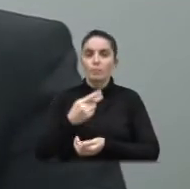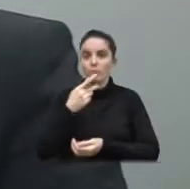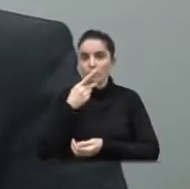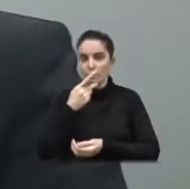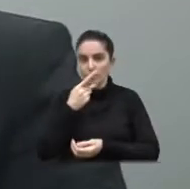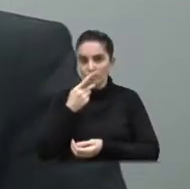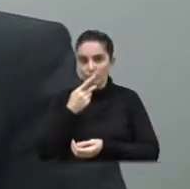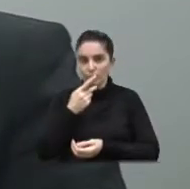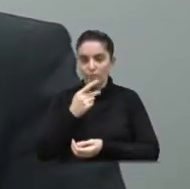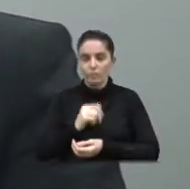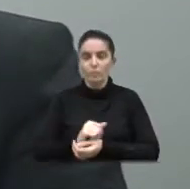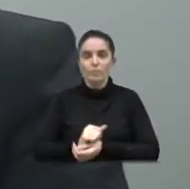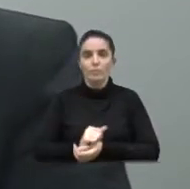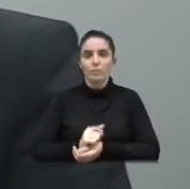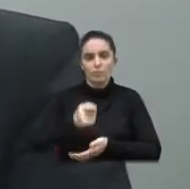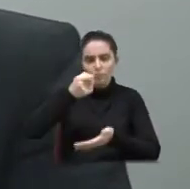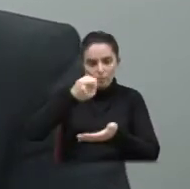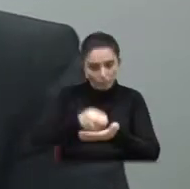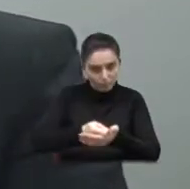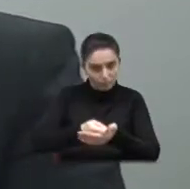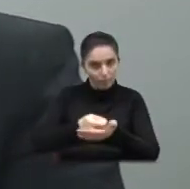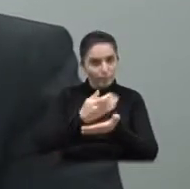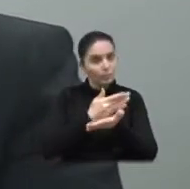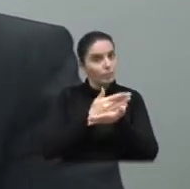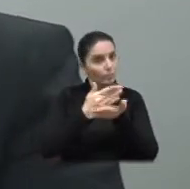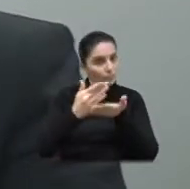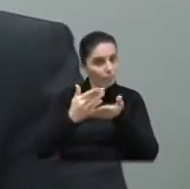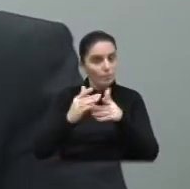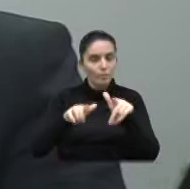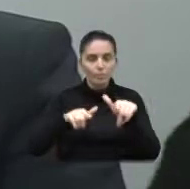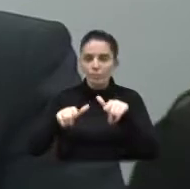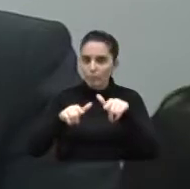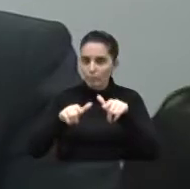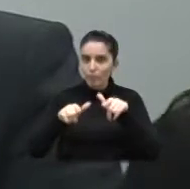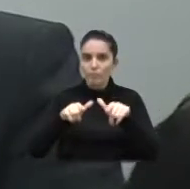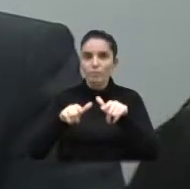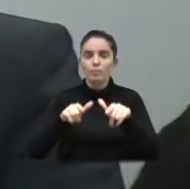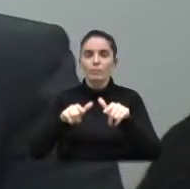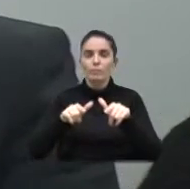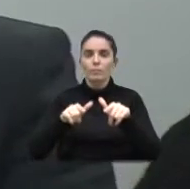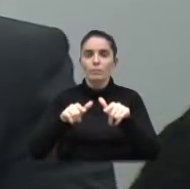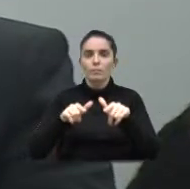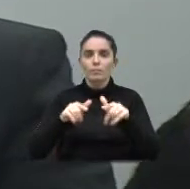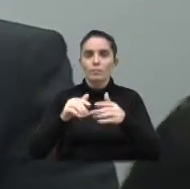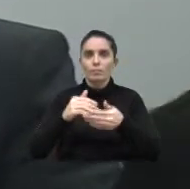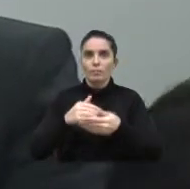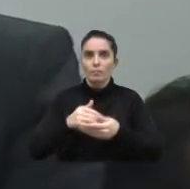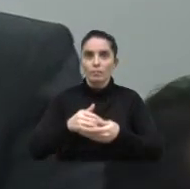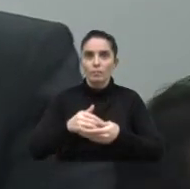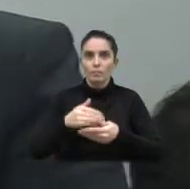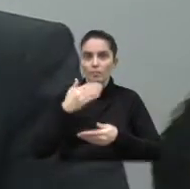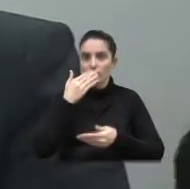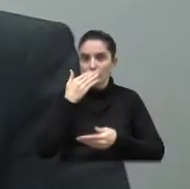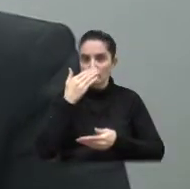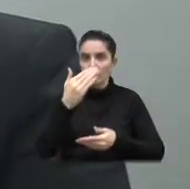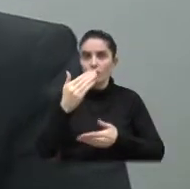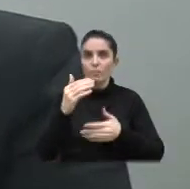quando começamos o trabalho na comissão, nós buscamos, junto ao